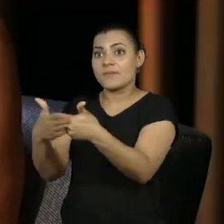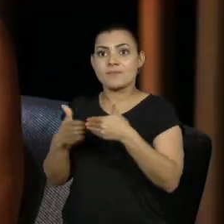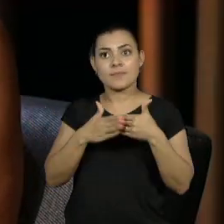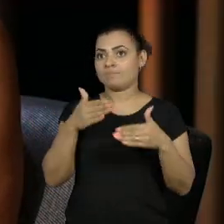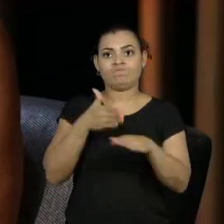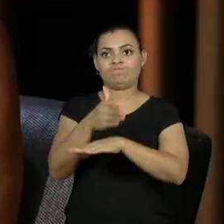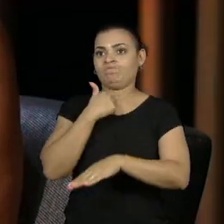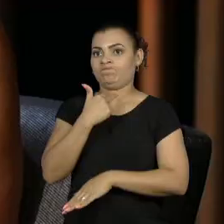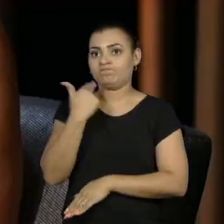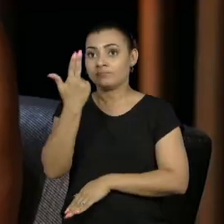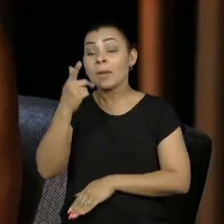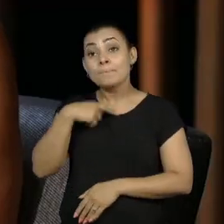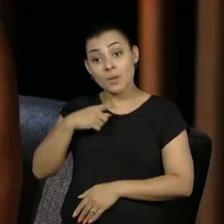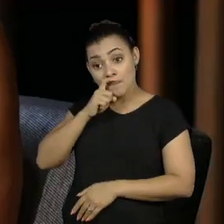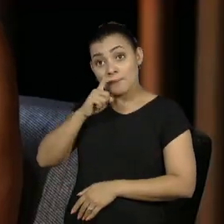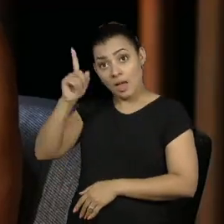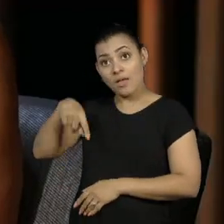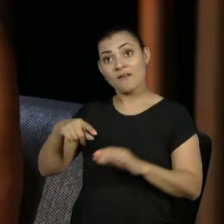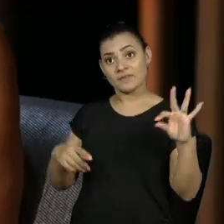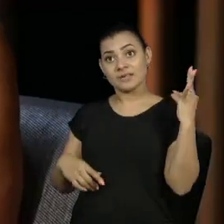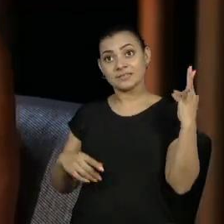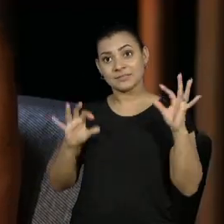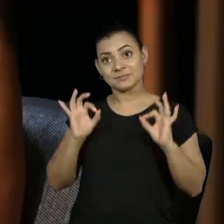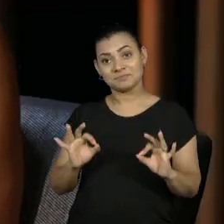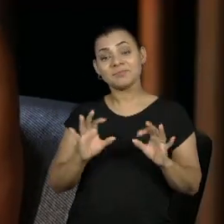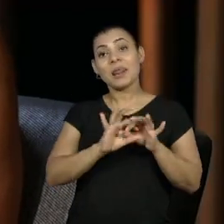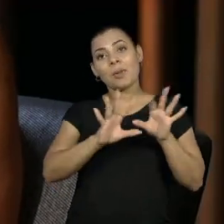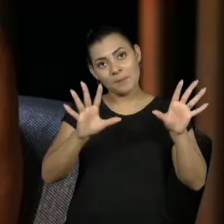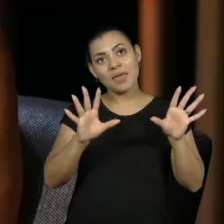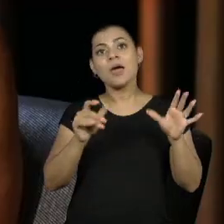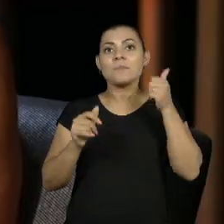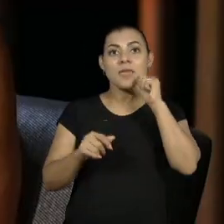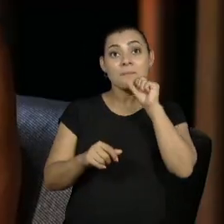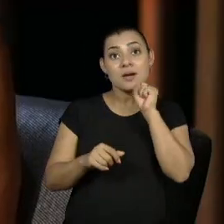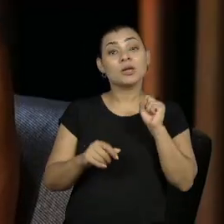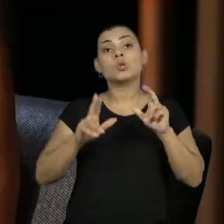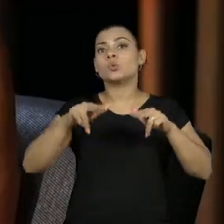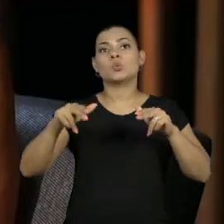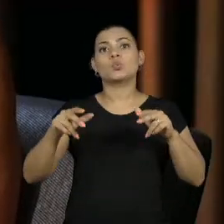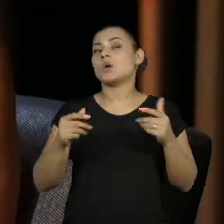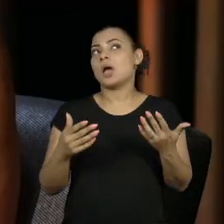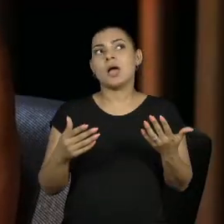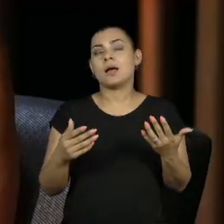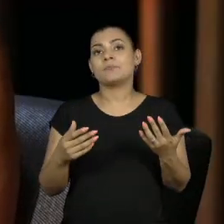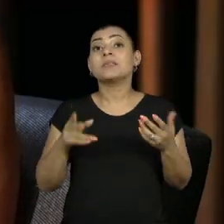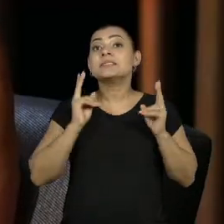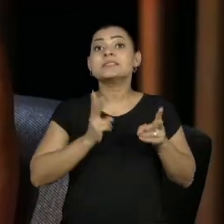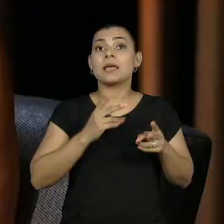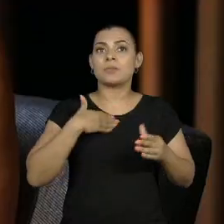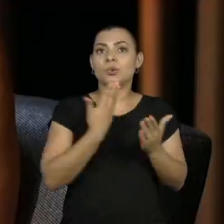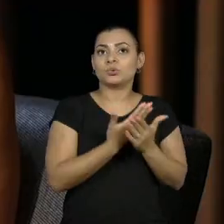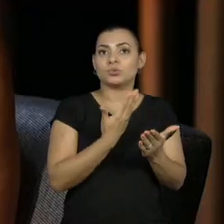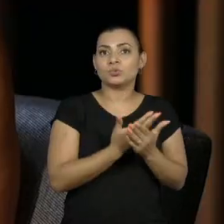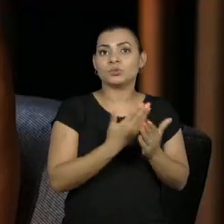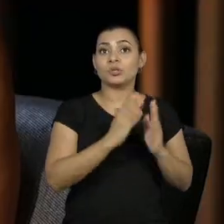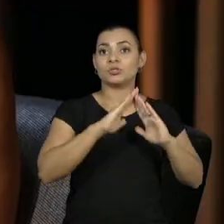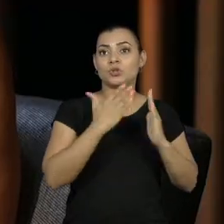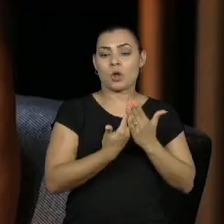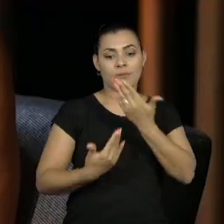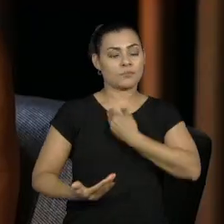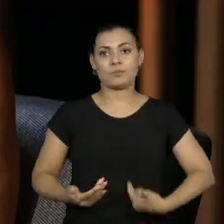judeus mas meu pai um francês Liberal né como minha mãe eles nunca me deixaram eles fizeram sempre que estudassem em escolas